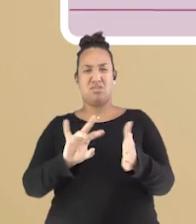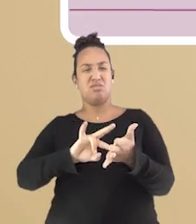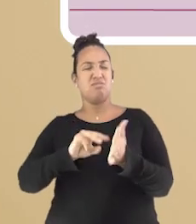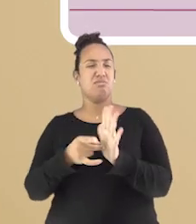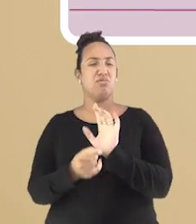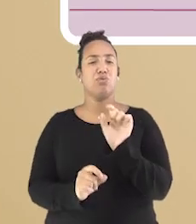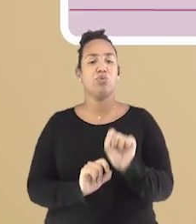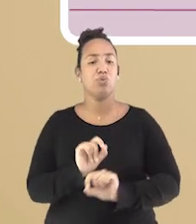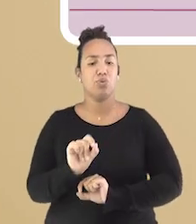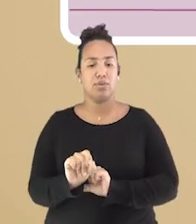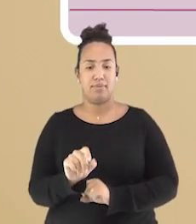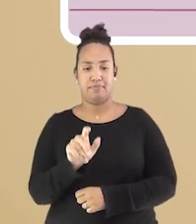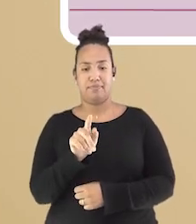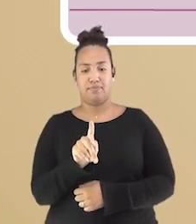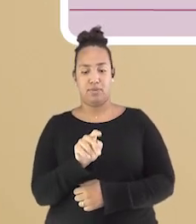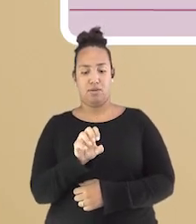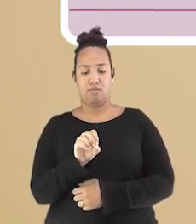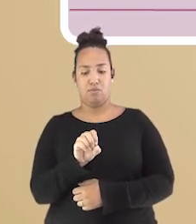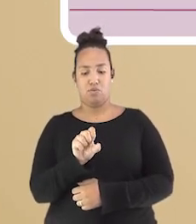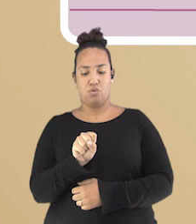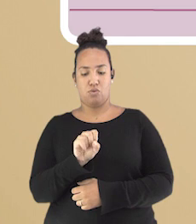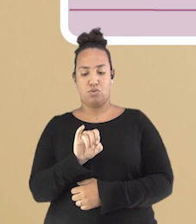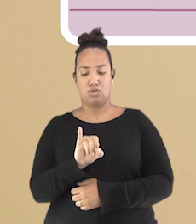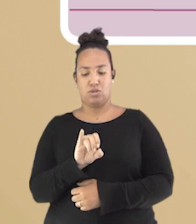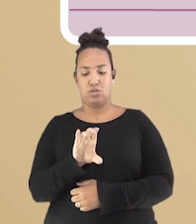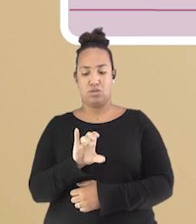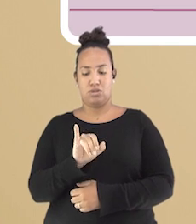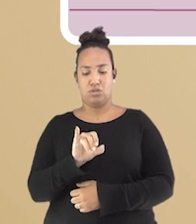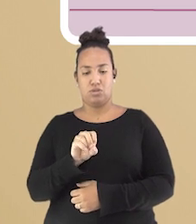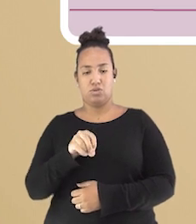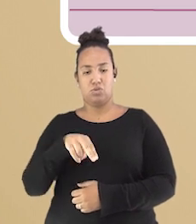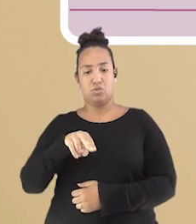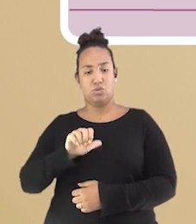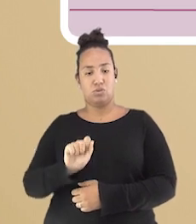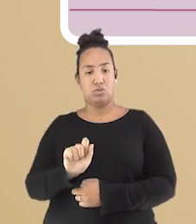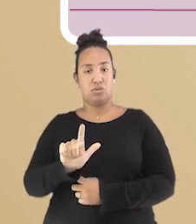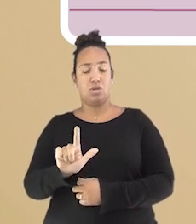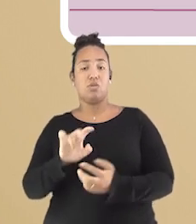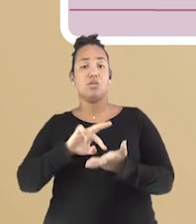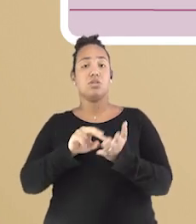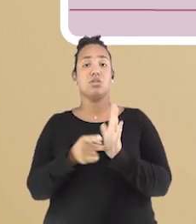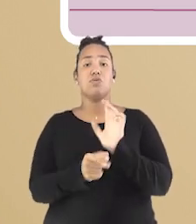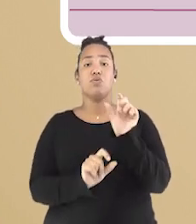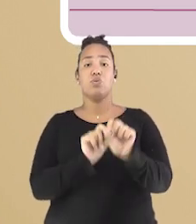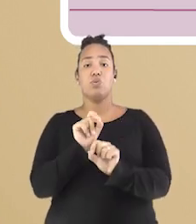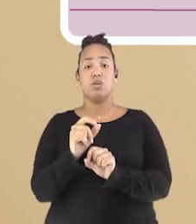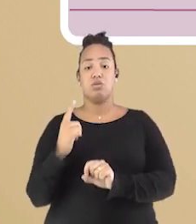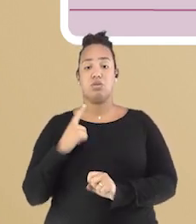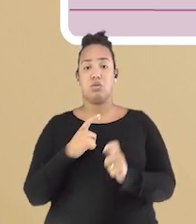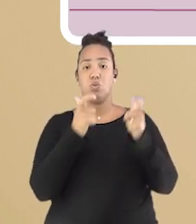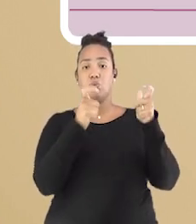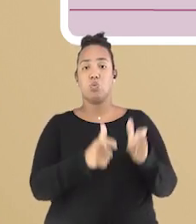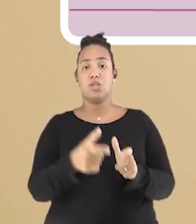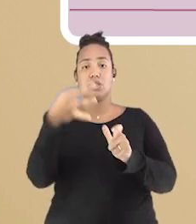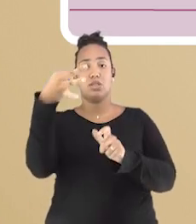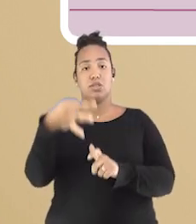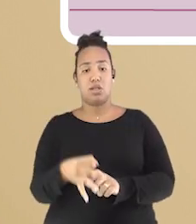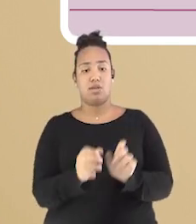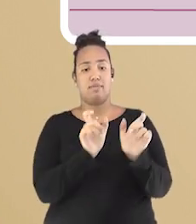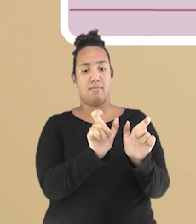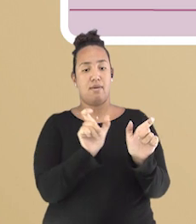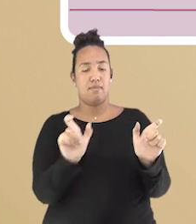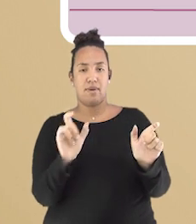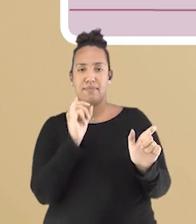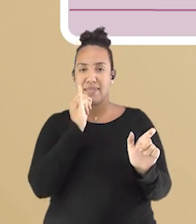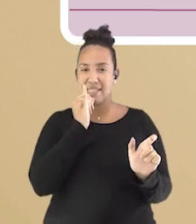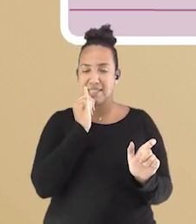A palavra posicional lembra posição, não é mesmo? No nosso dia a dia, usamos essa palavra na fila do